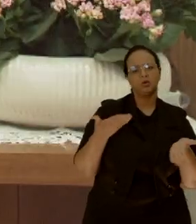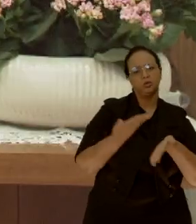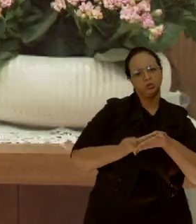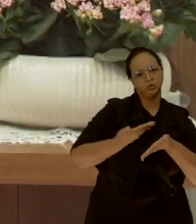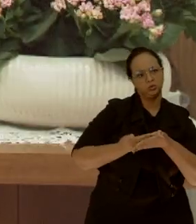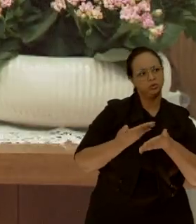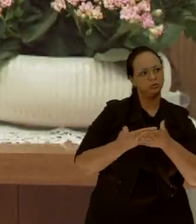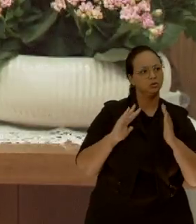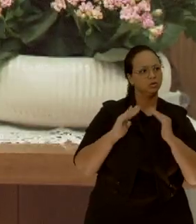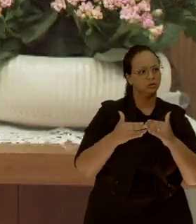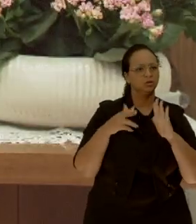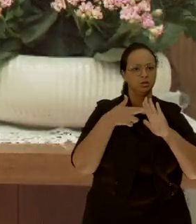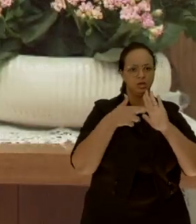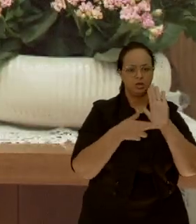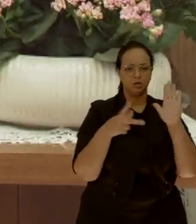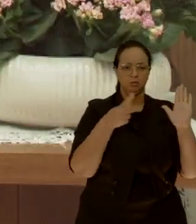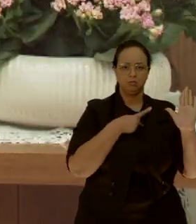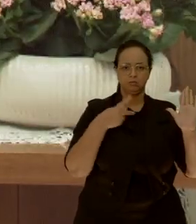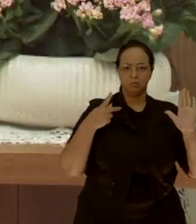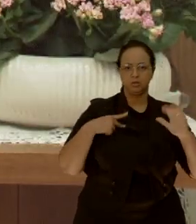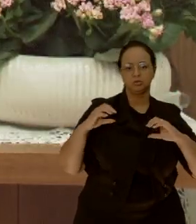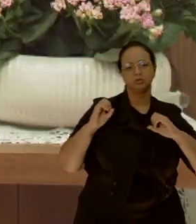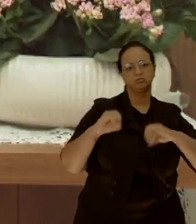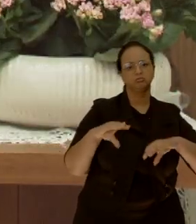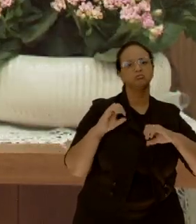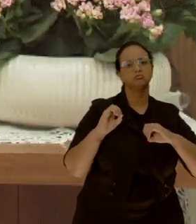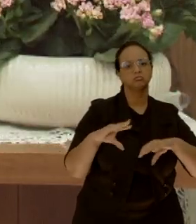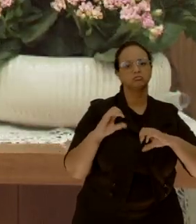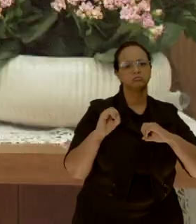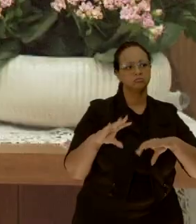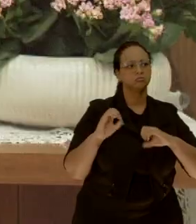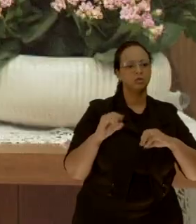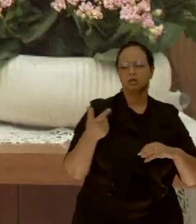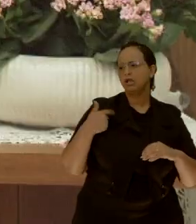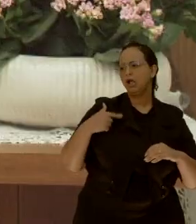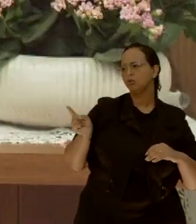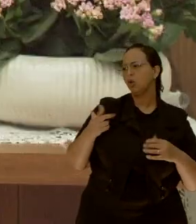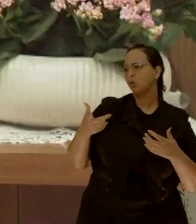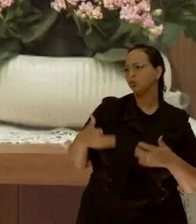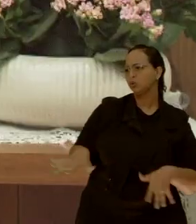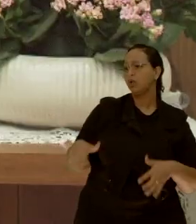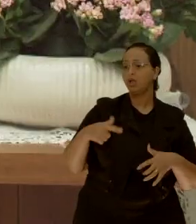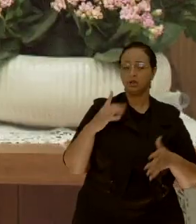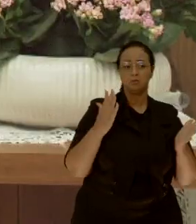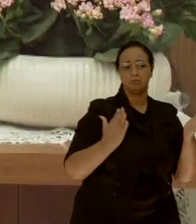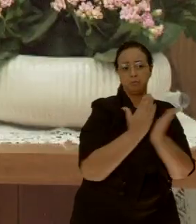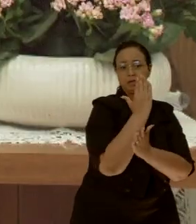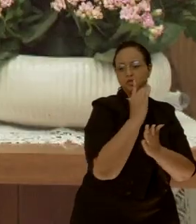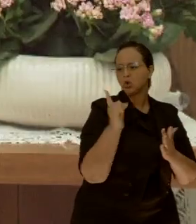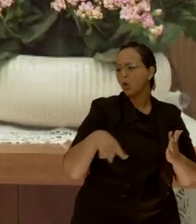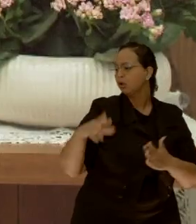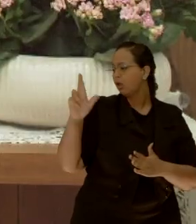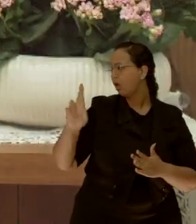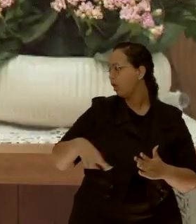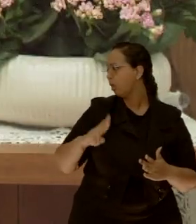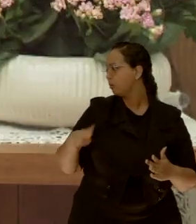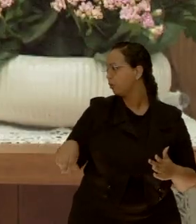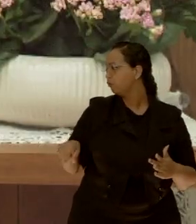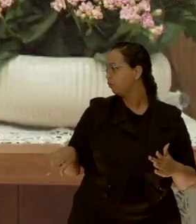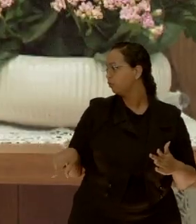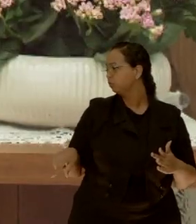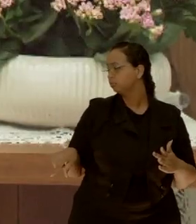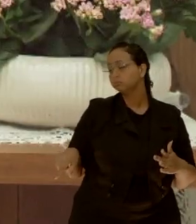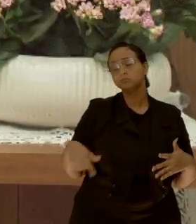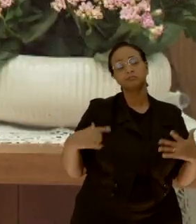as normas que o pastor está lá do concurso. Aí eles disseram: não, nós não vamos. Ele passou, os outros ficaram. Meus